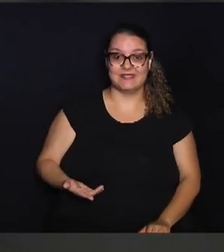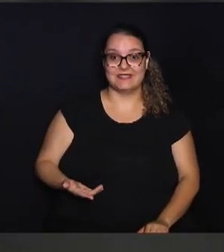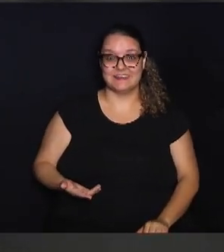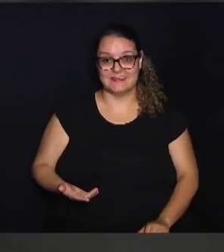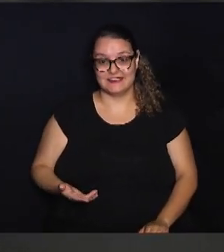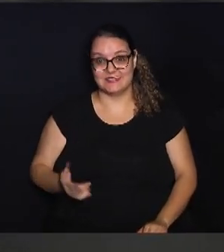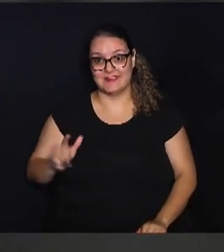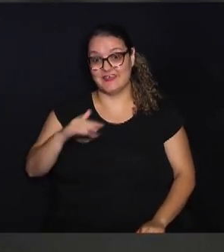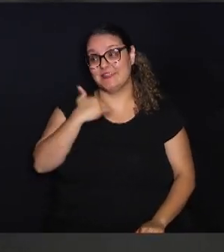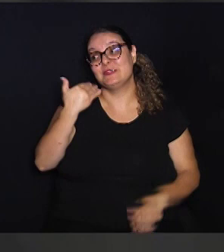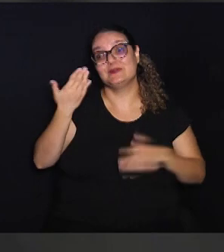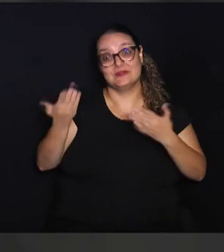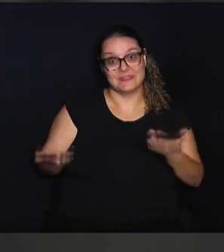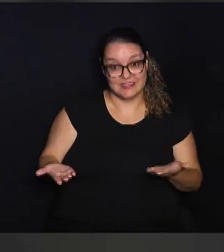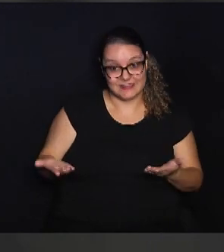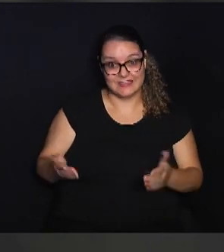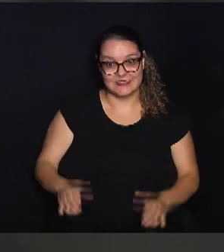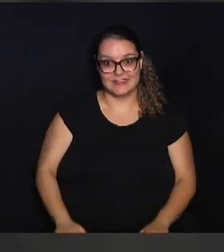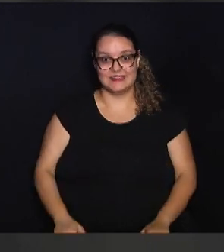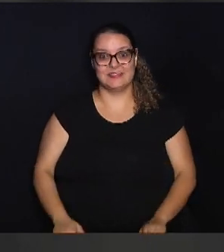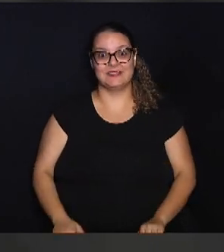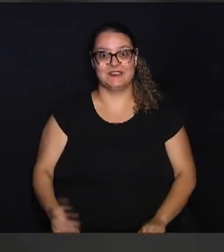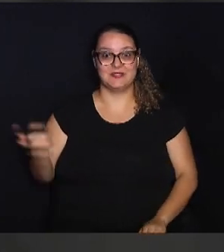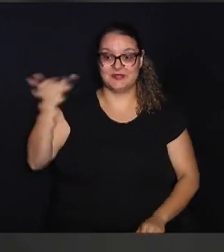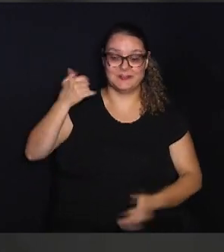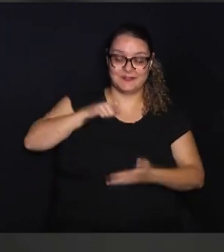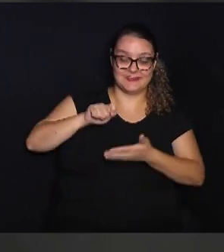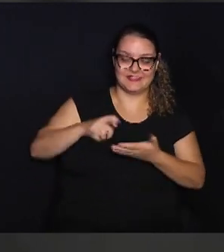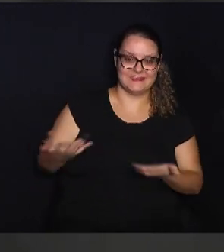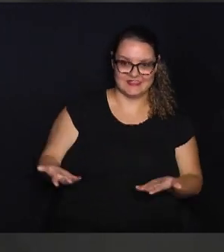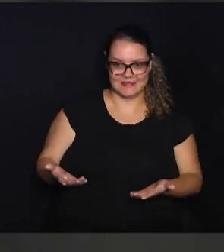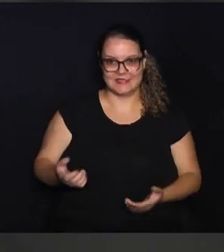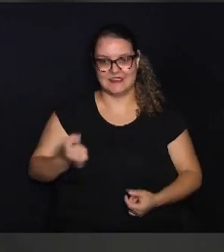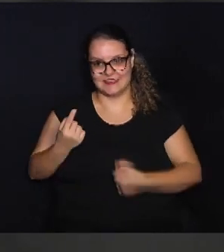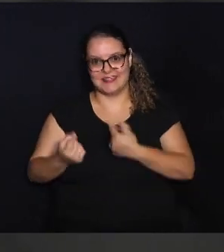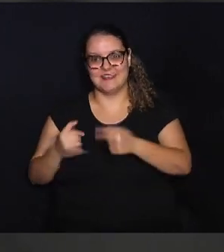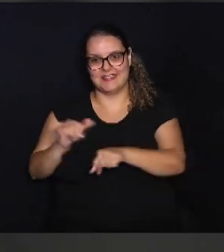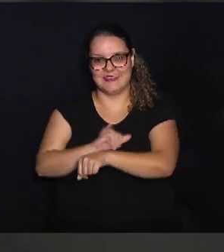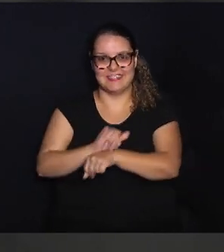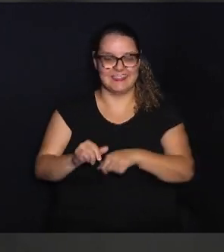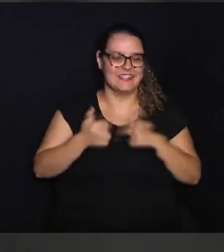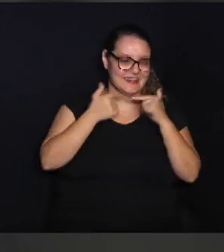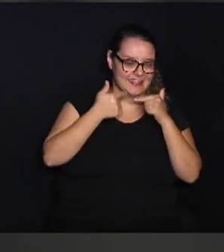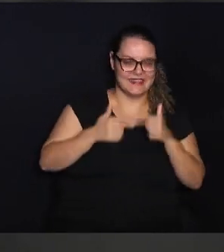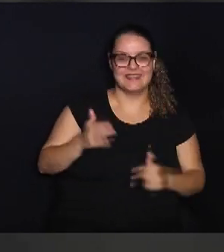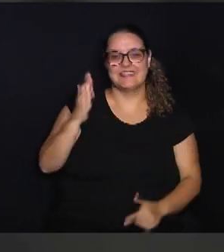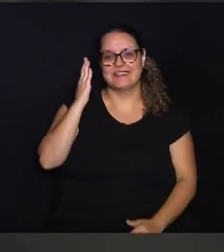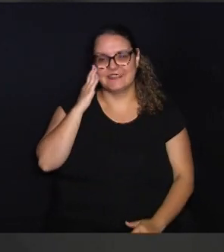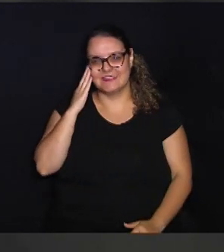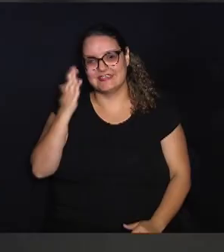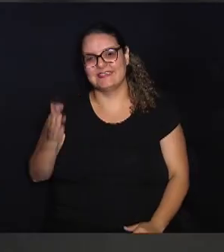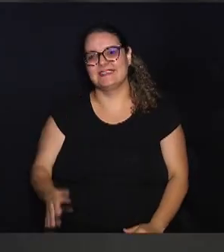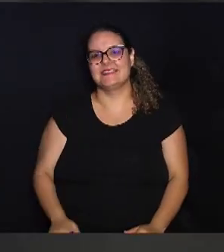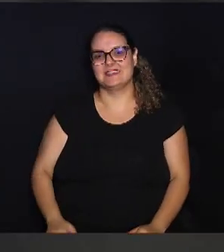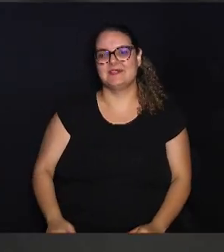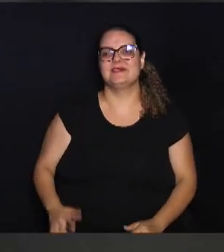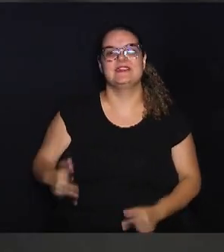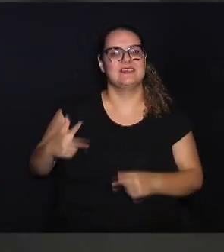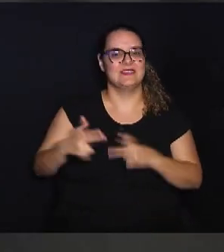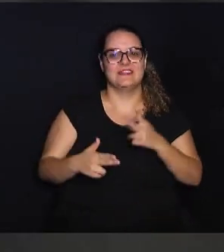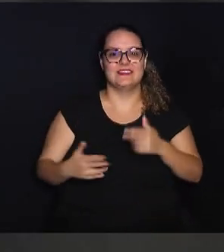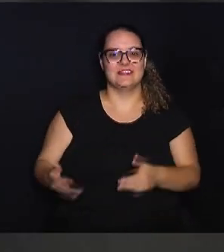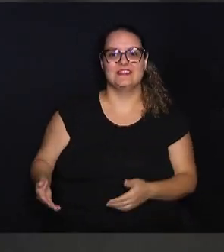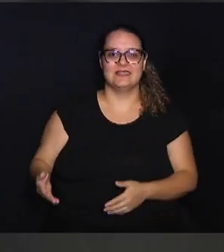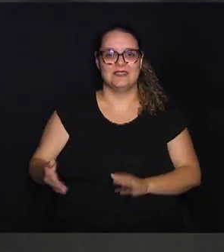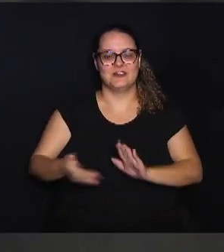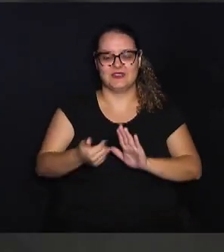morto, né? Psicografado, né? O livro, enfim, a gente vai ter que adotar a estratégia ainda. Entendi. Mas eu já estou esperando os cortes que virão aí. Tira